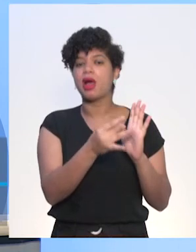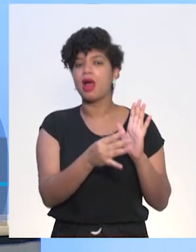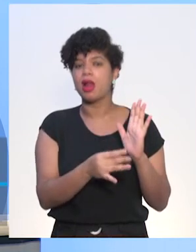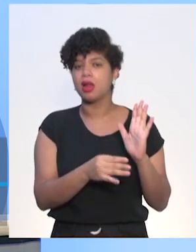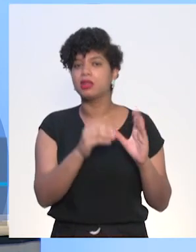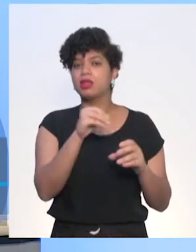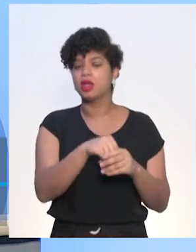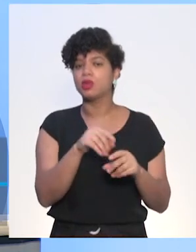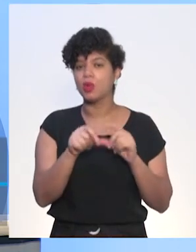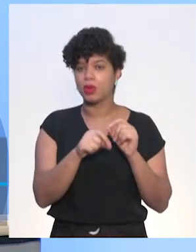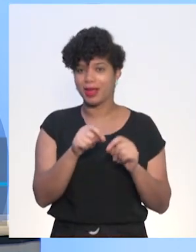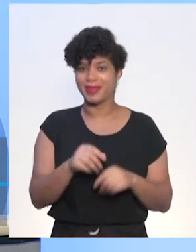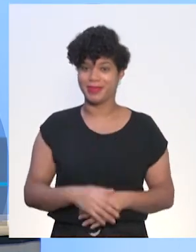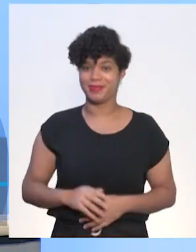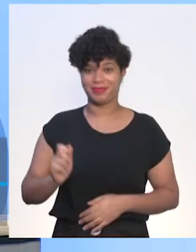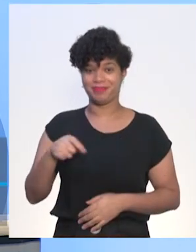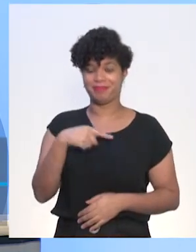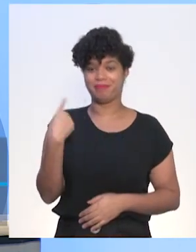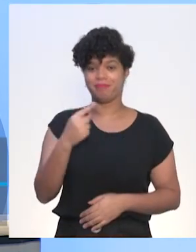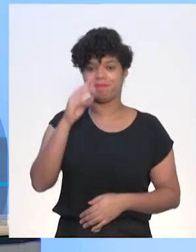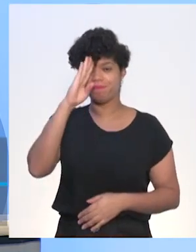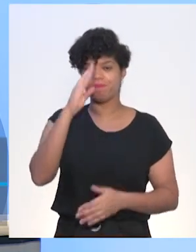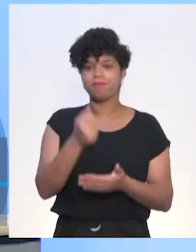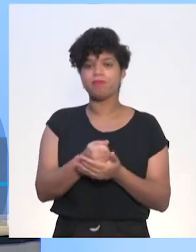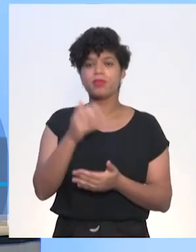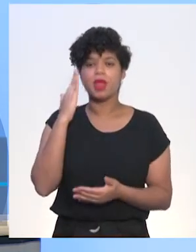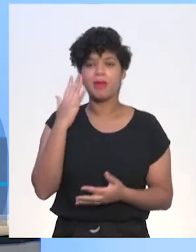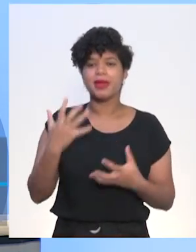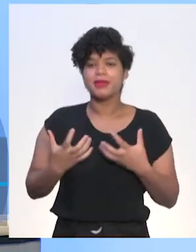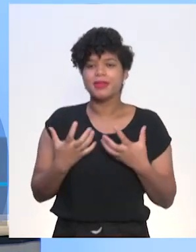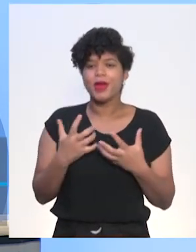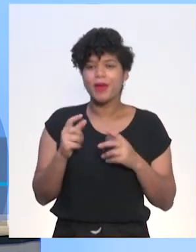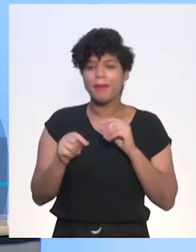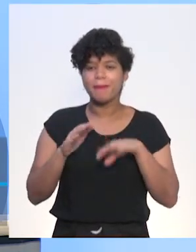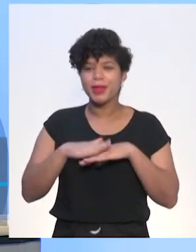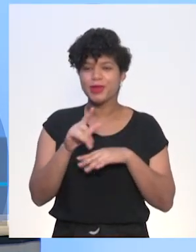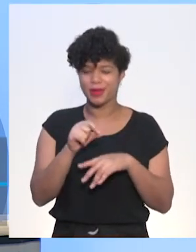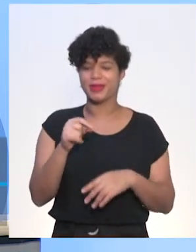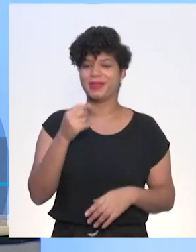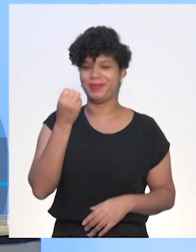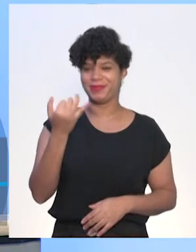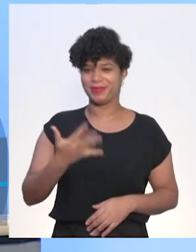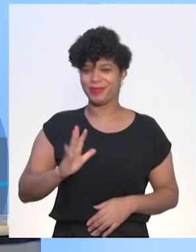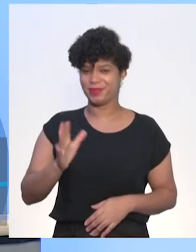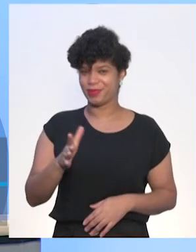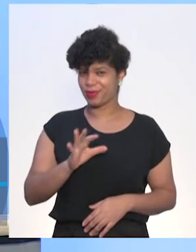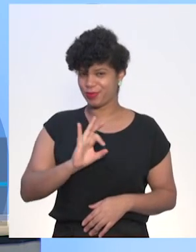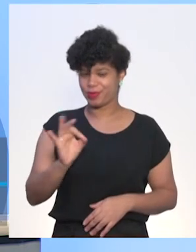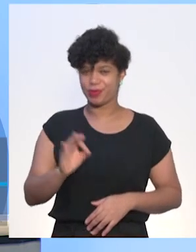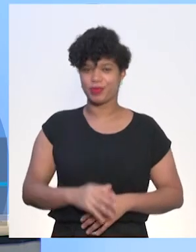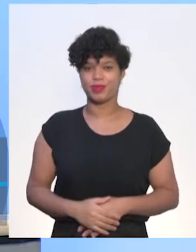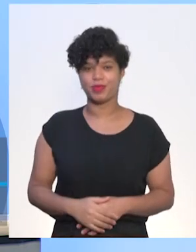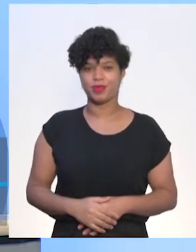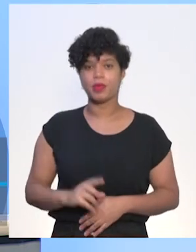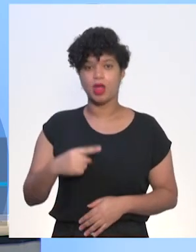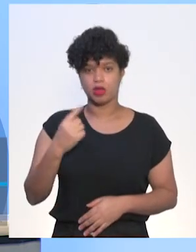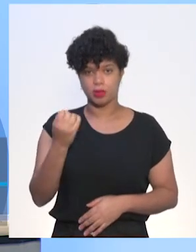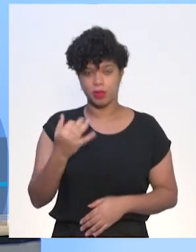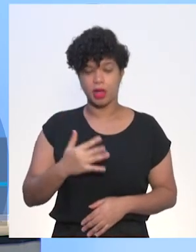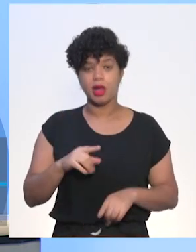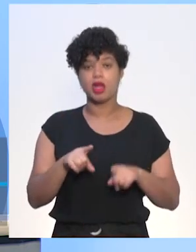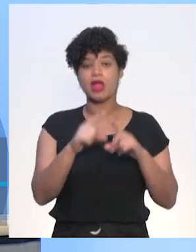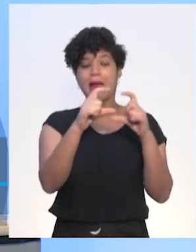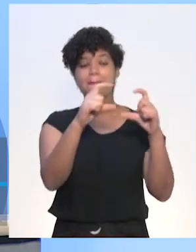vão essa daqui me interessa não interessa assim como vocês colocaram muito bem tá a gente vai falar um pouquinho